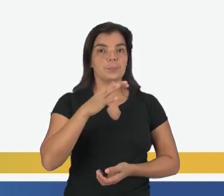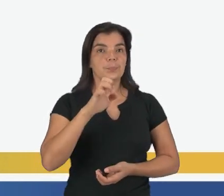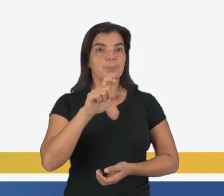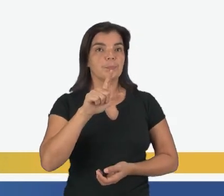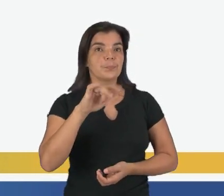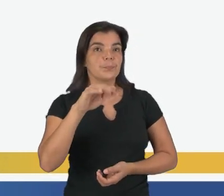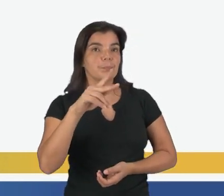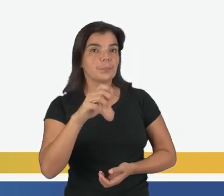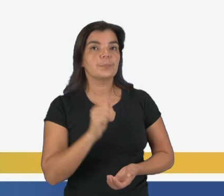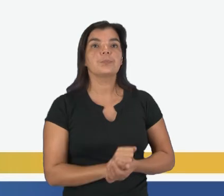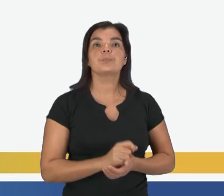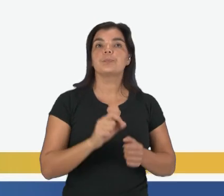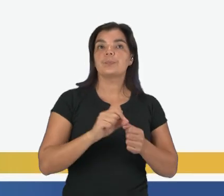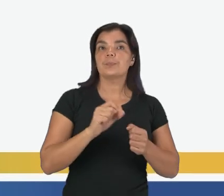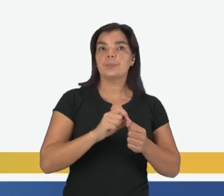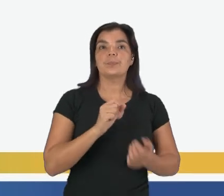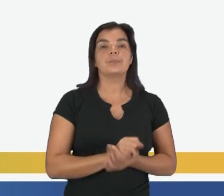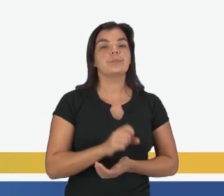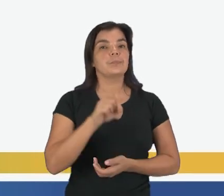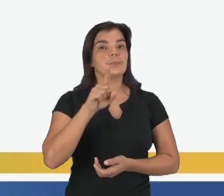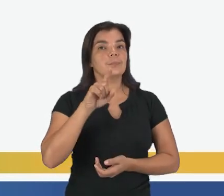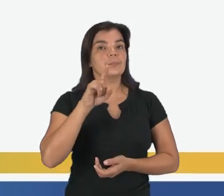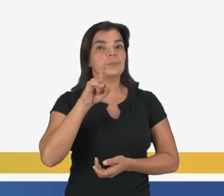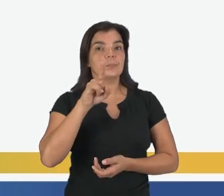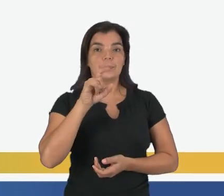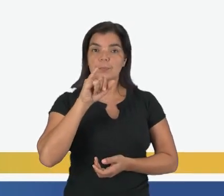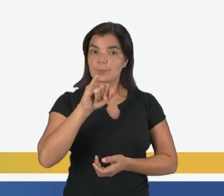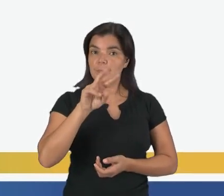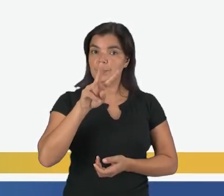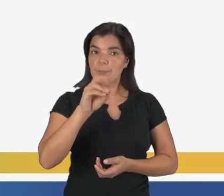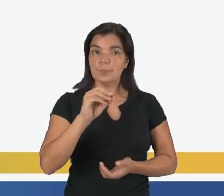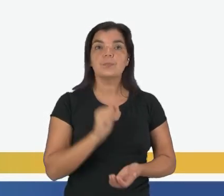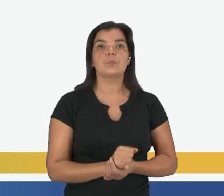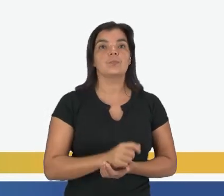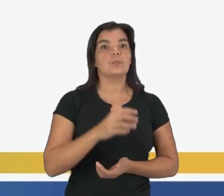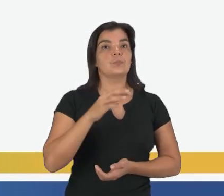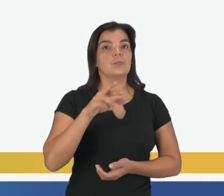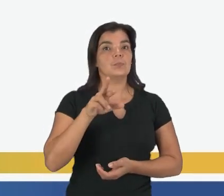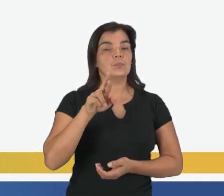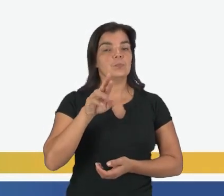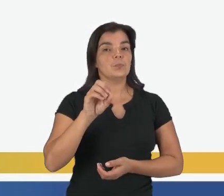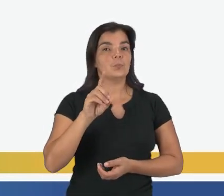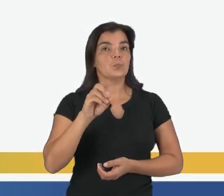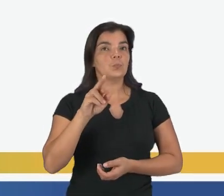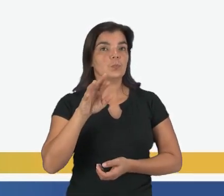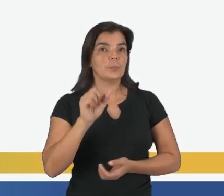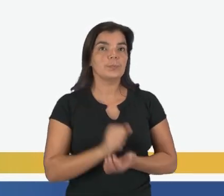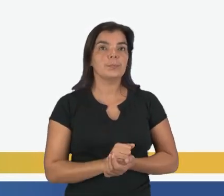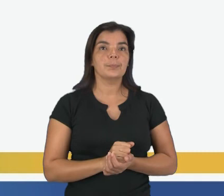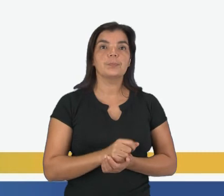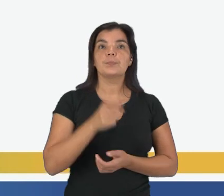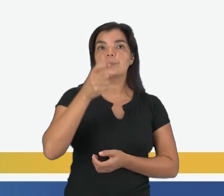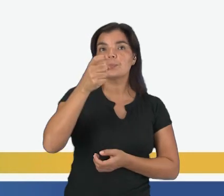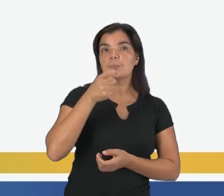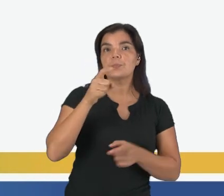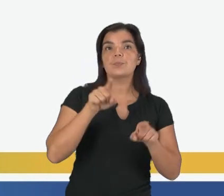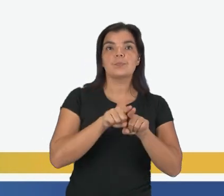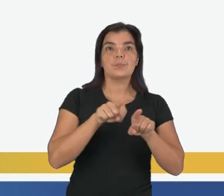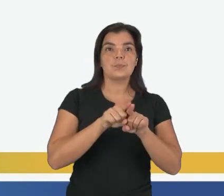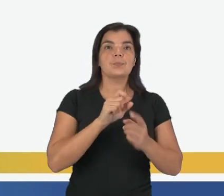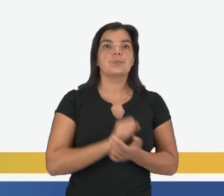Felipe fez e como foi que Ivo fez. O Felipe, ele já colocou bem em cima do 2, a gente viu que não